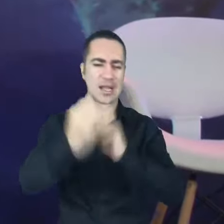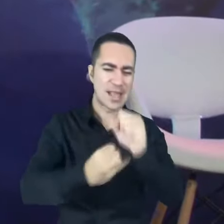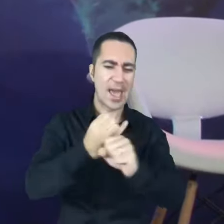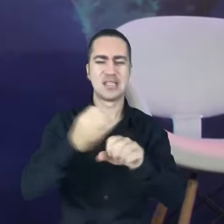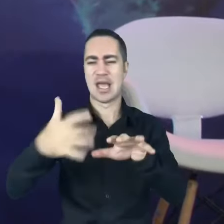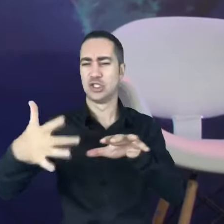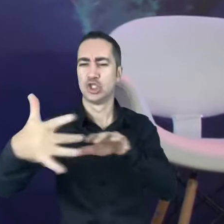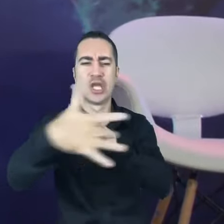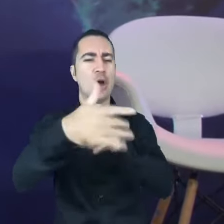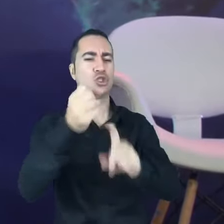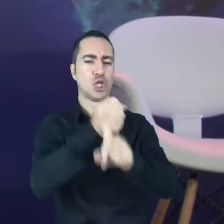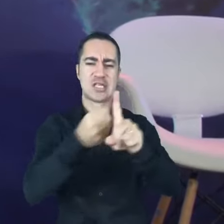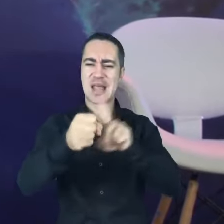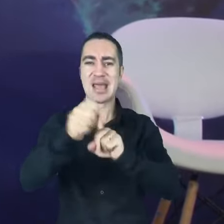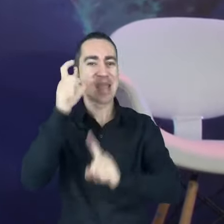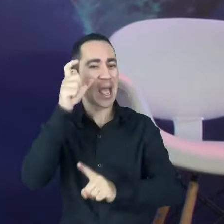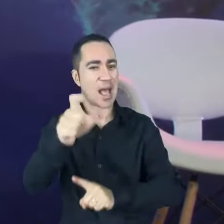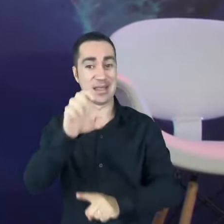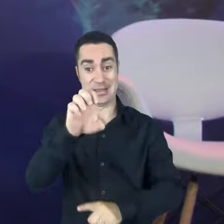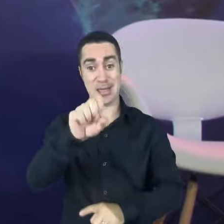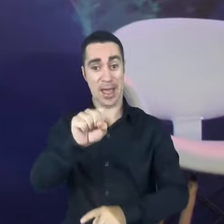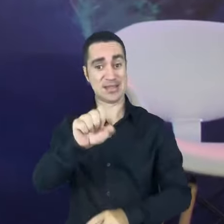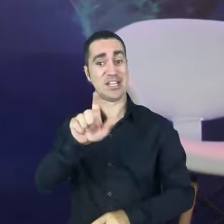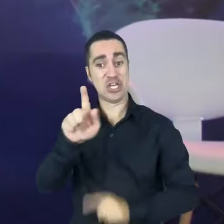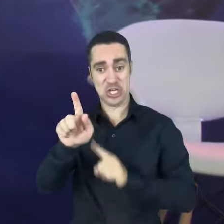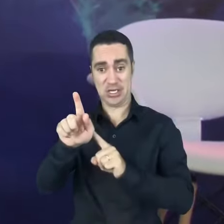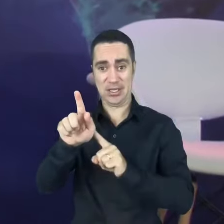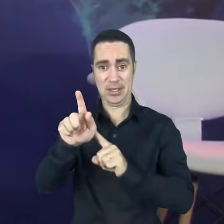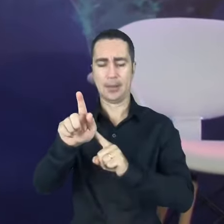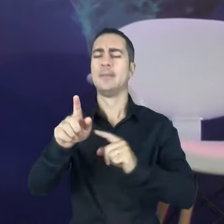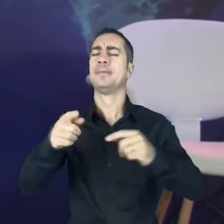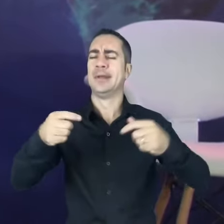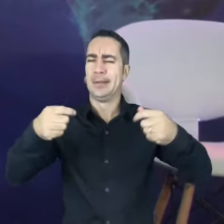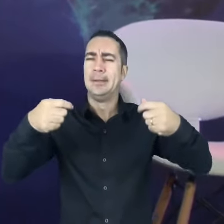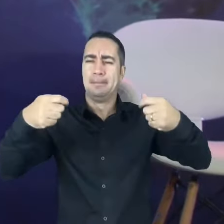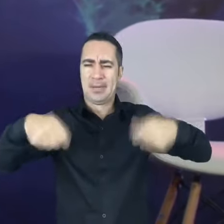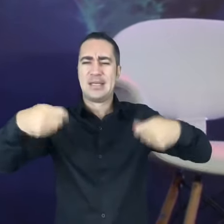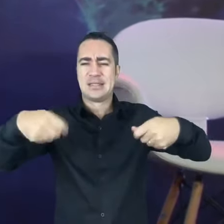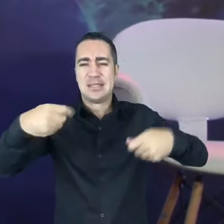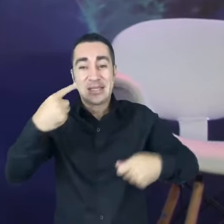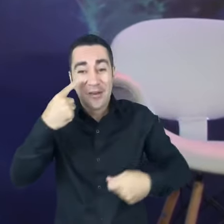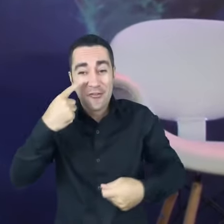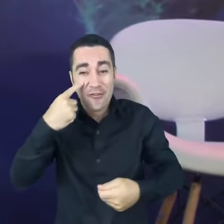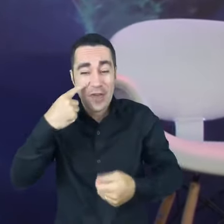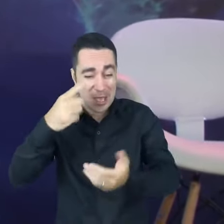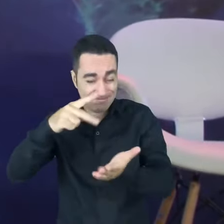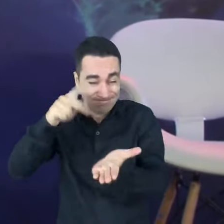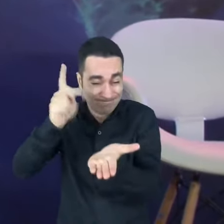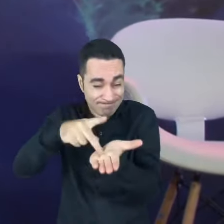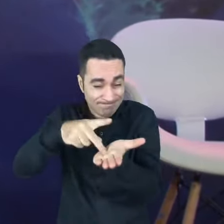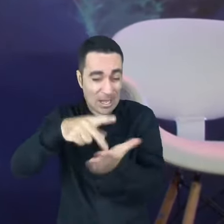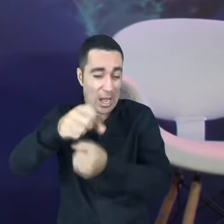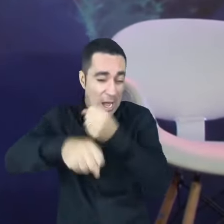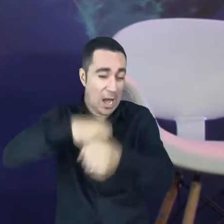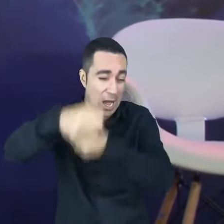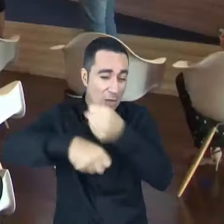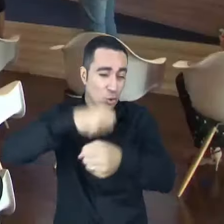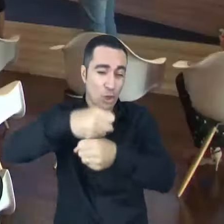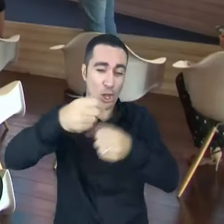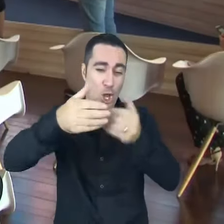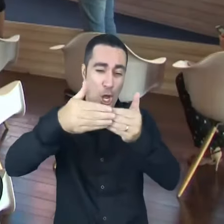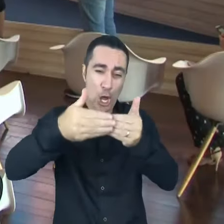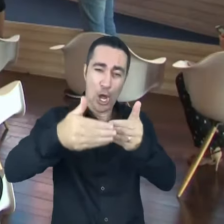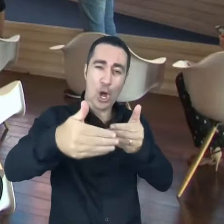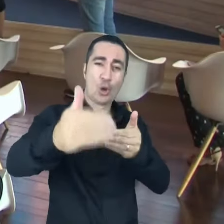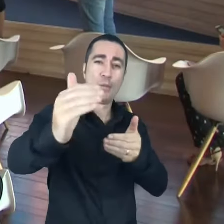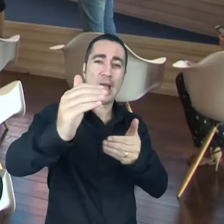É verdade que ainda precisamos ver se esse movimento será legítimo e de longo prazo. Mas é inquestionável que,